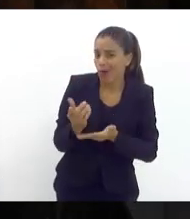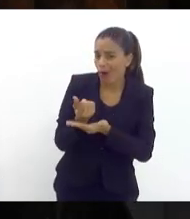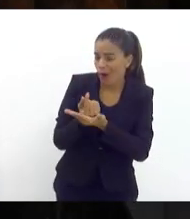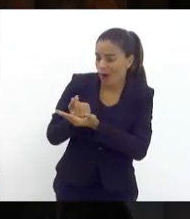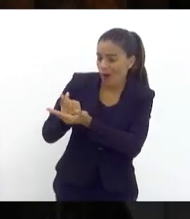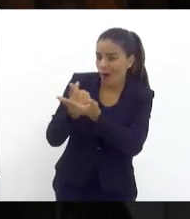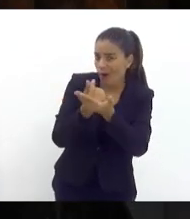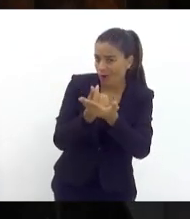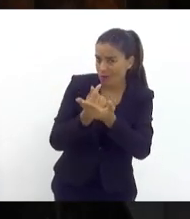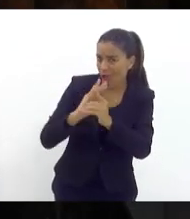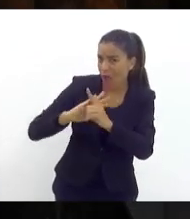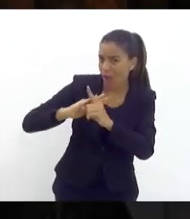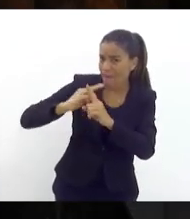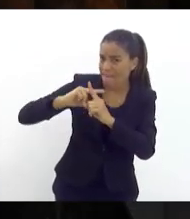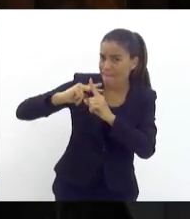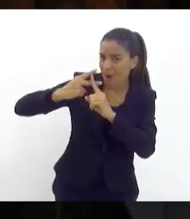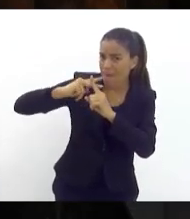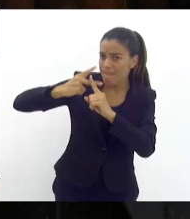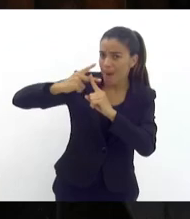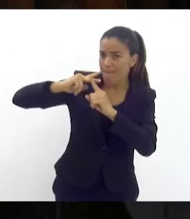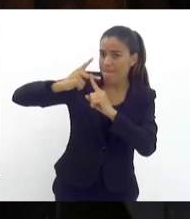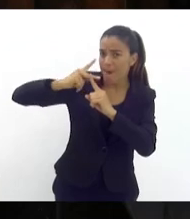tem que multiplicar